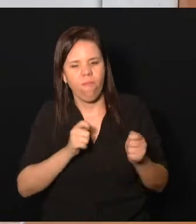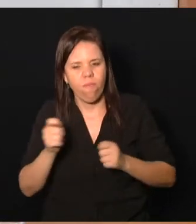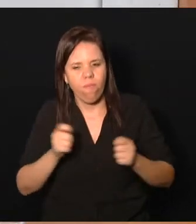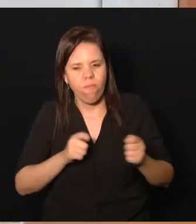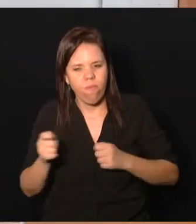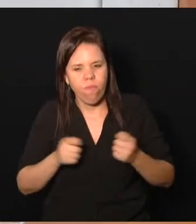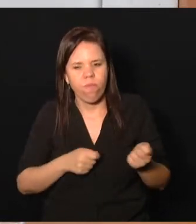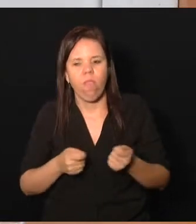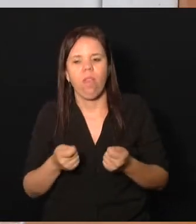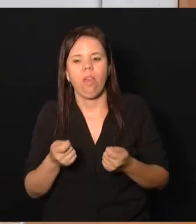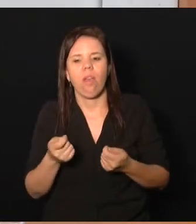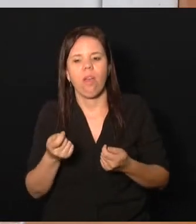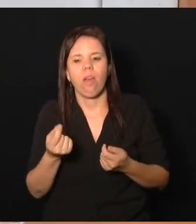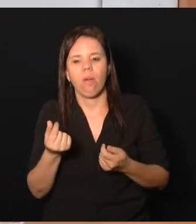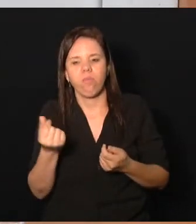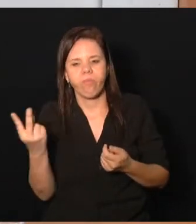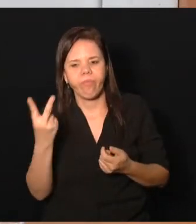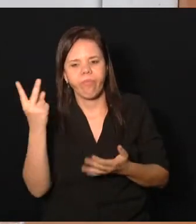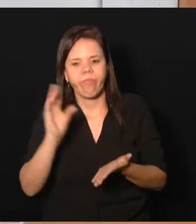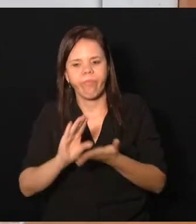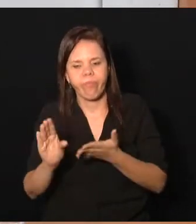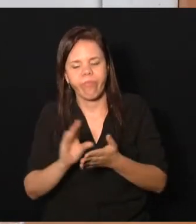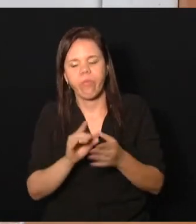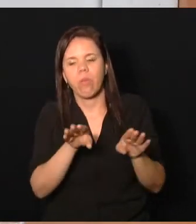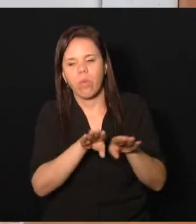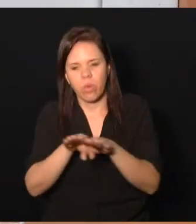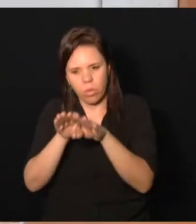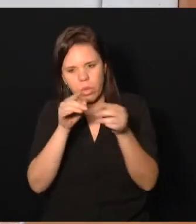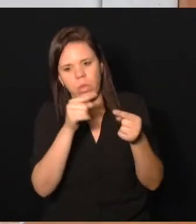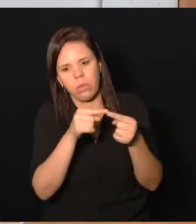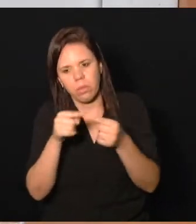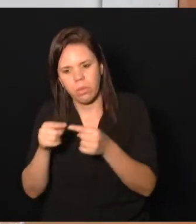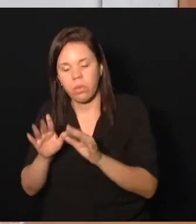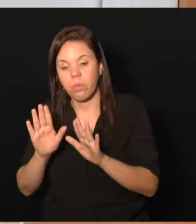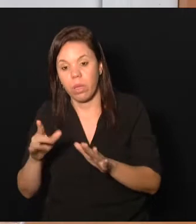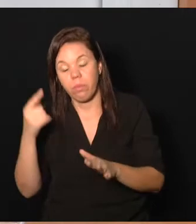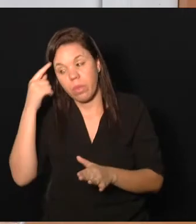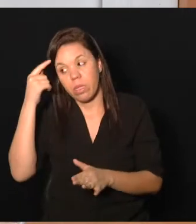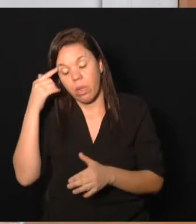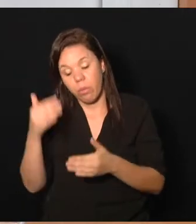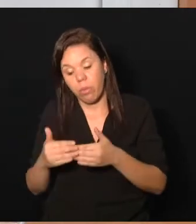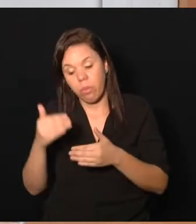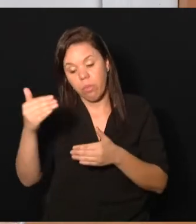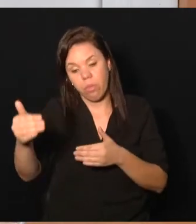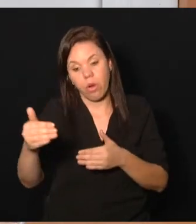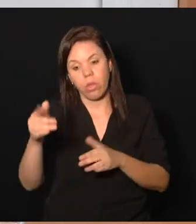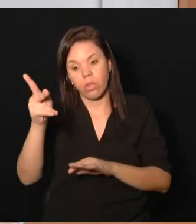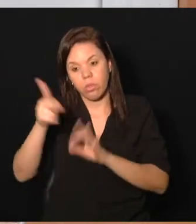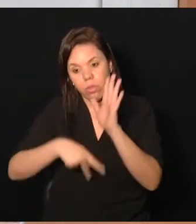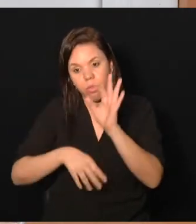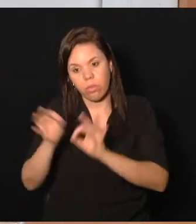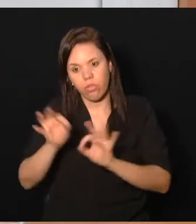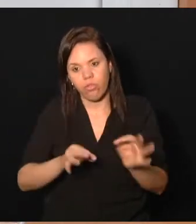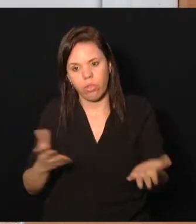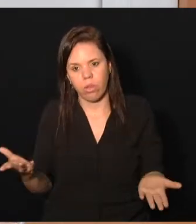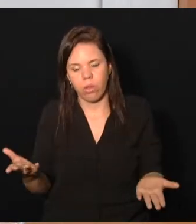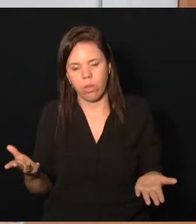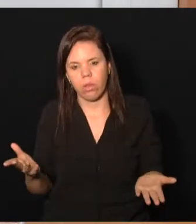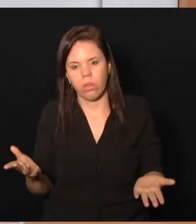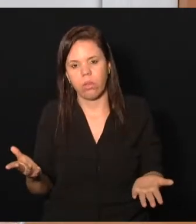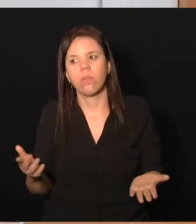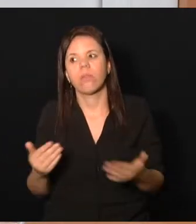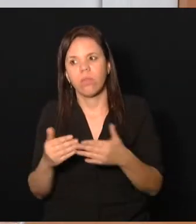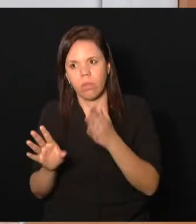tem que se adequar. Mas a gente tem que pensar para um próximo projeto. Que bom que o projeto